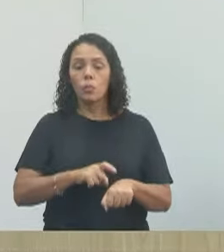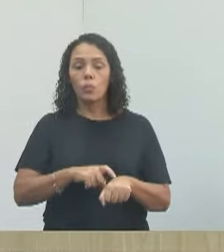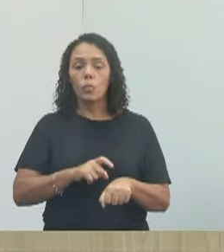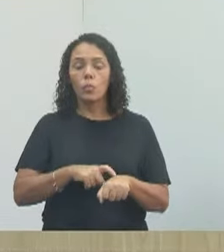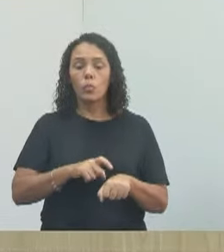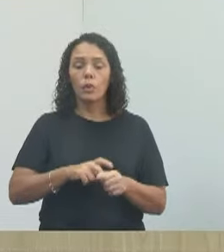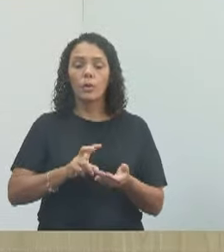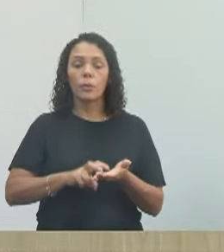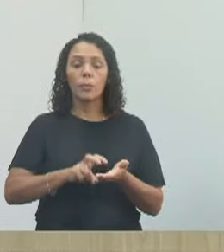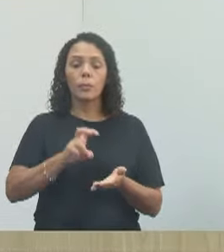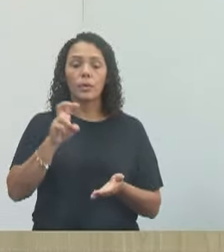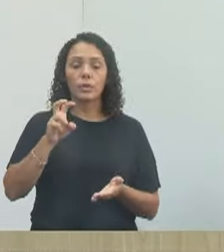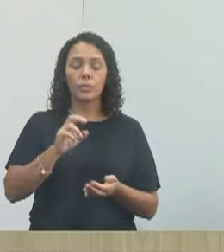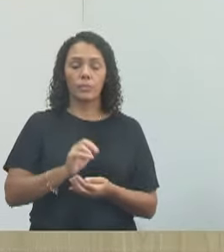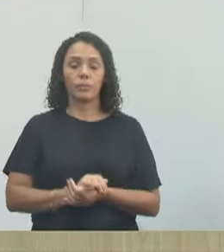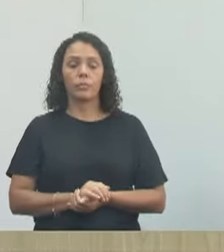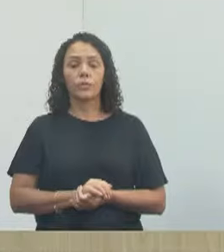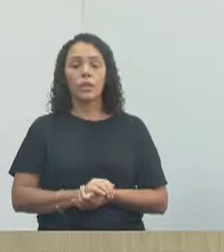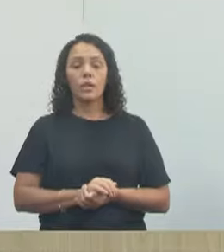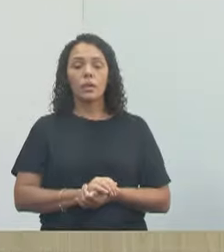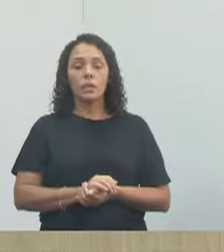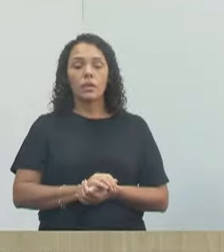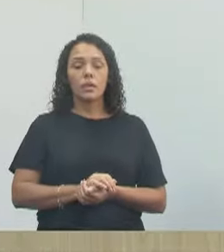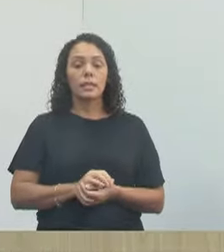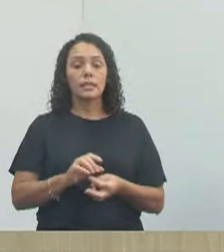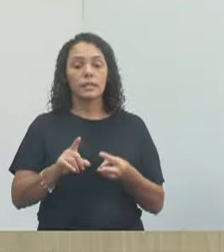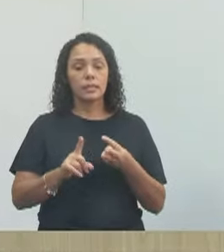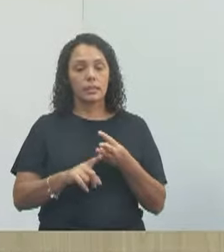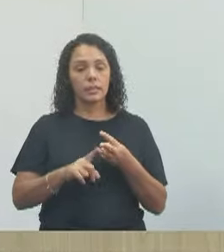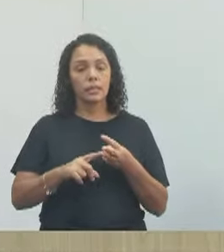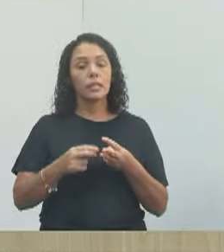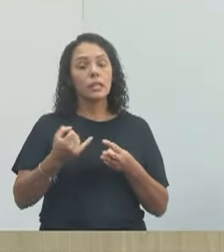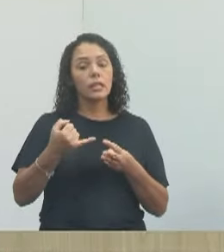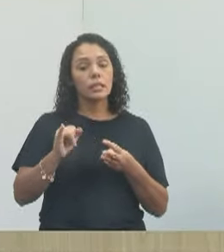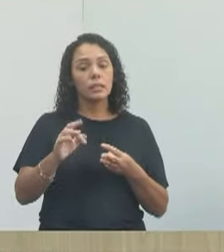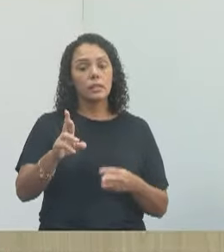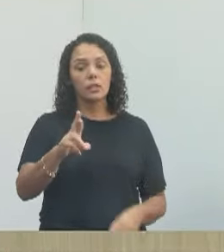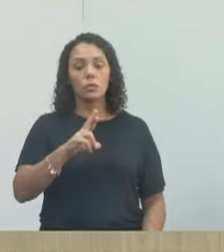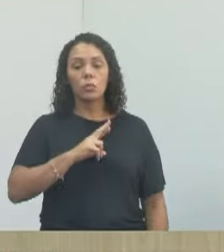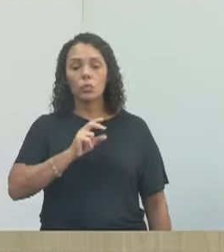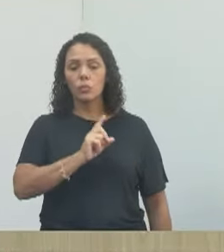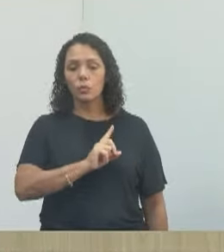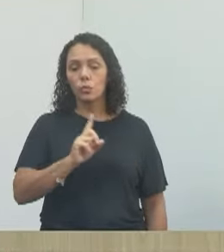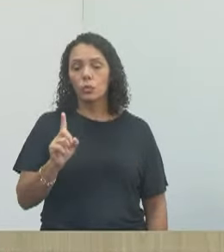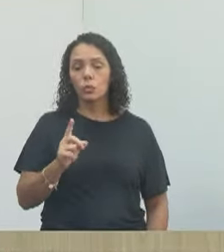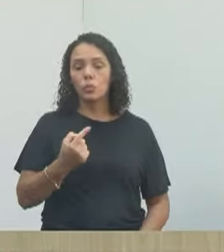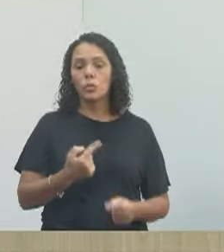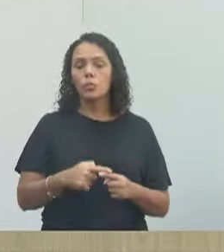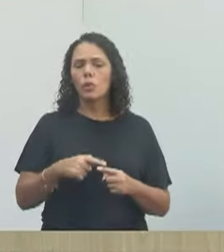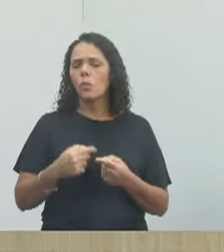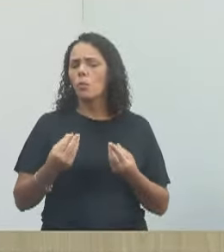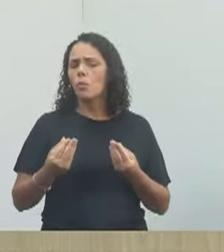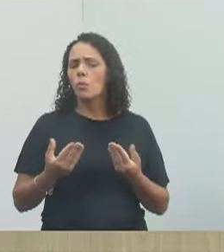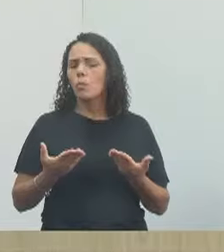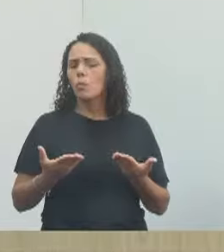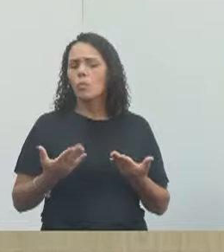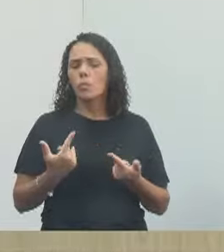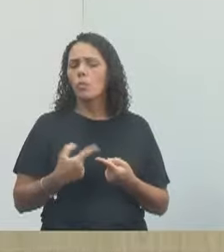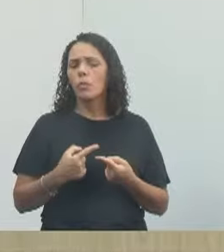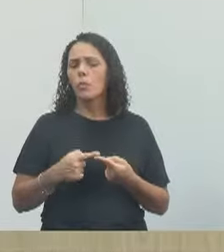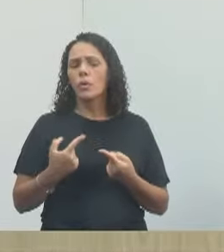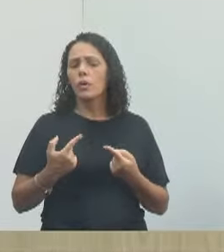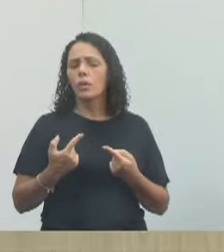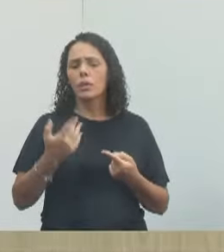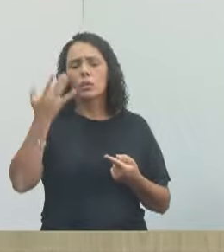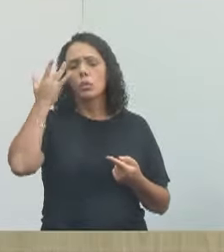pico três em caso de responda negativa justificar os motivos autoria